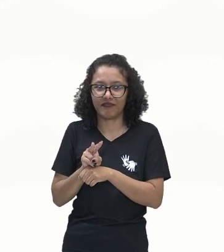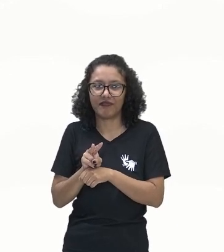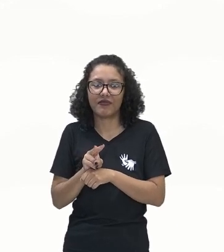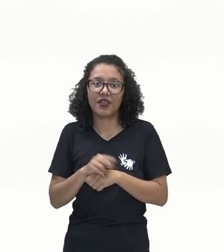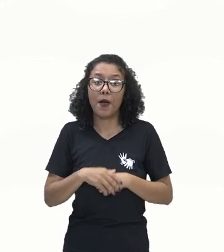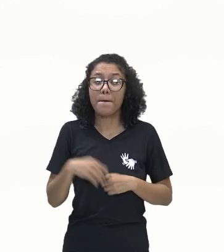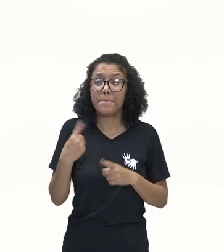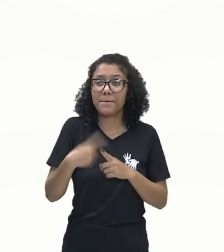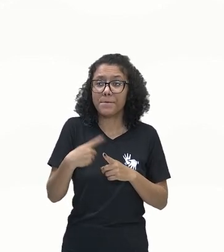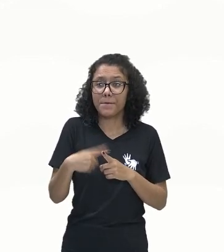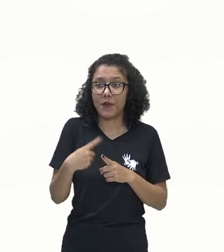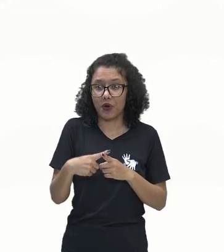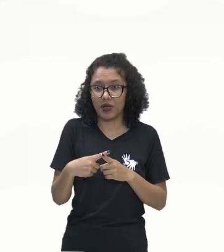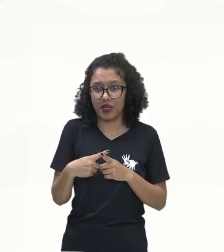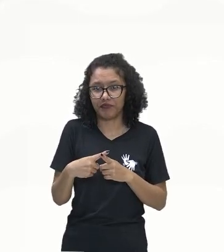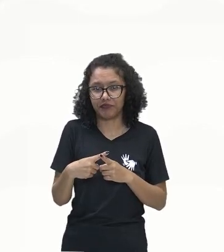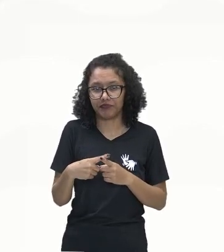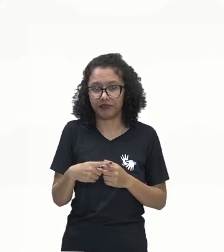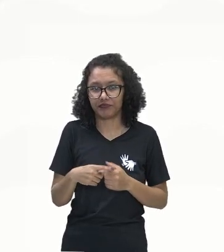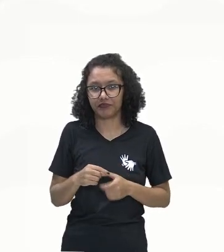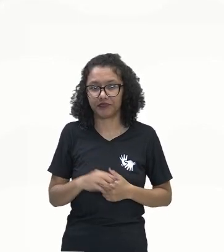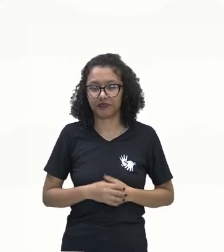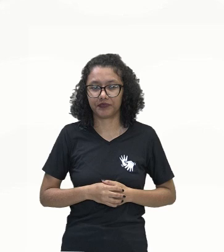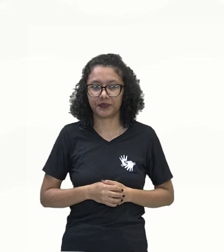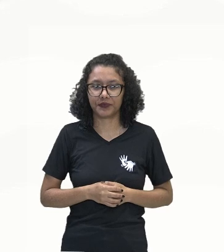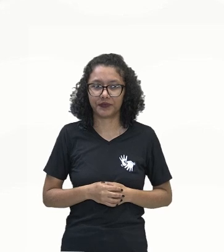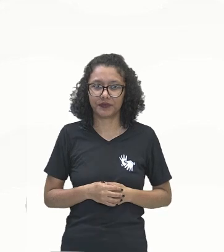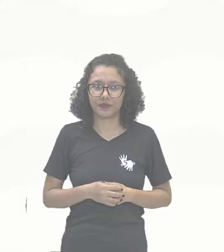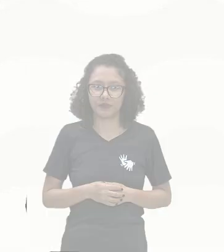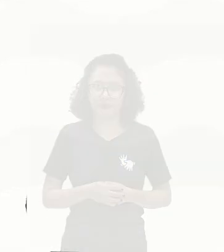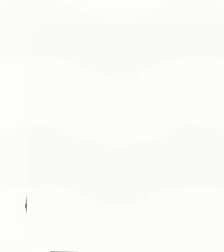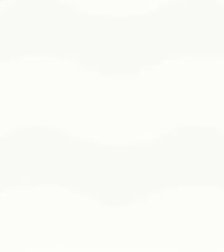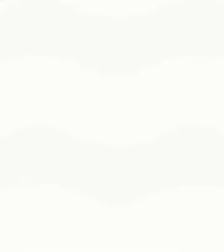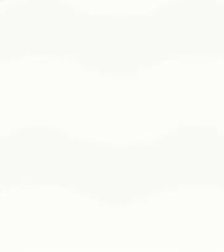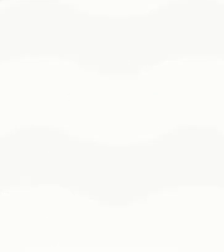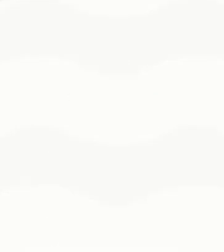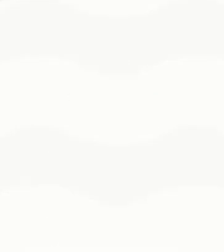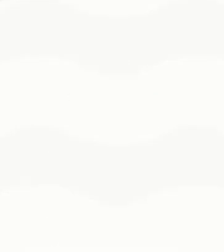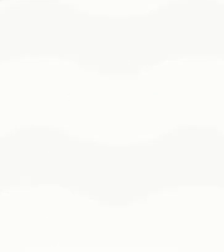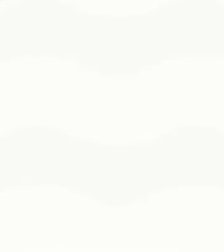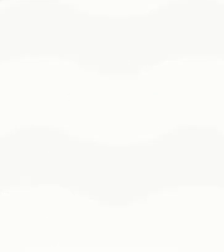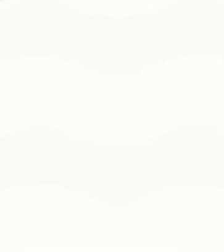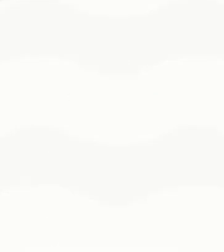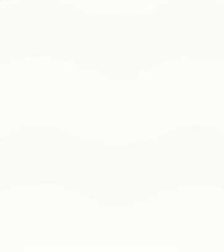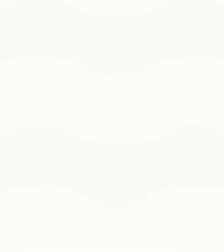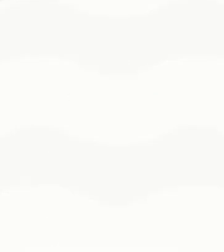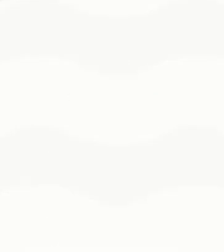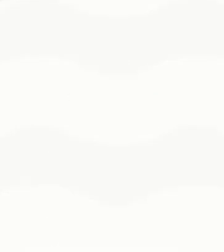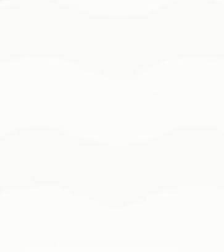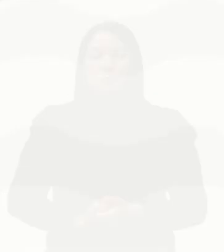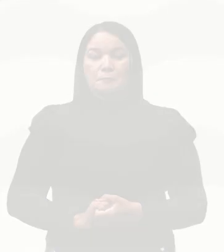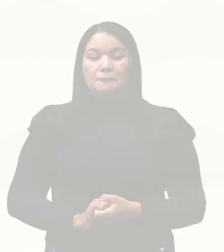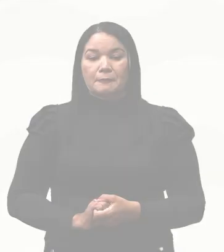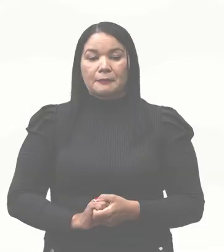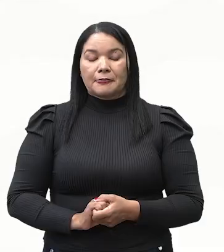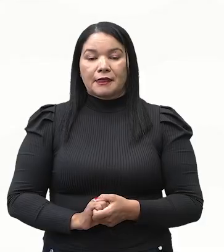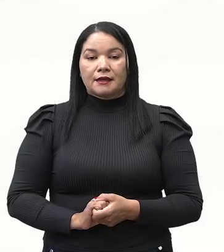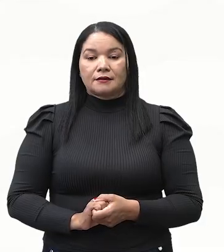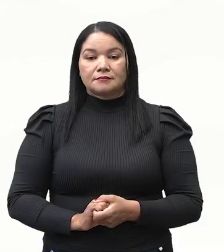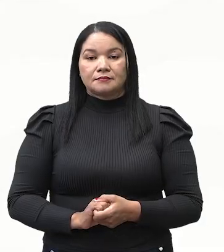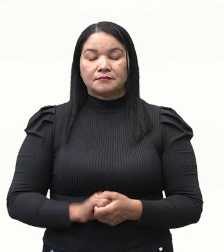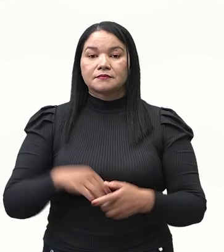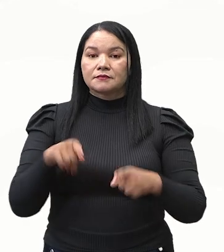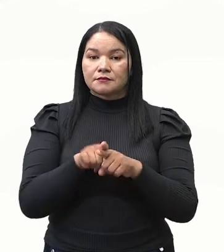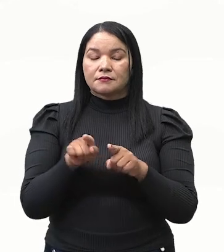consideradas naquele período. Então, realizar esses castigos, e muitas vezes em locais